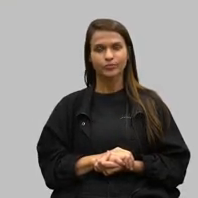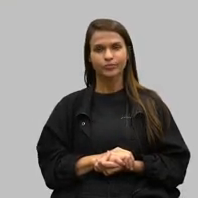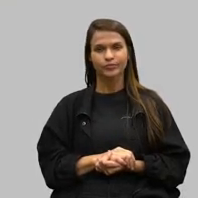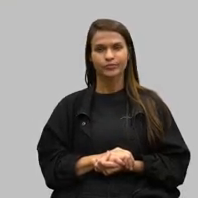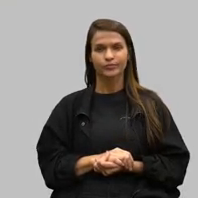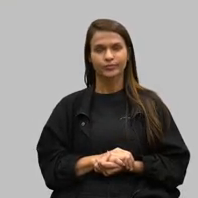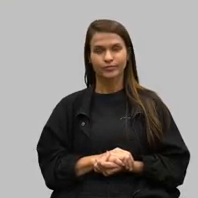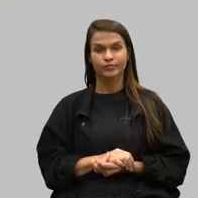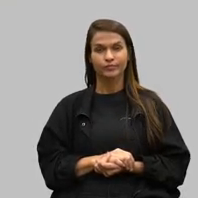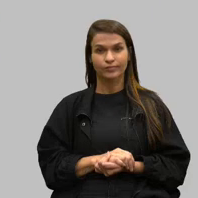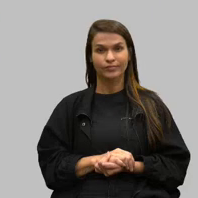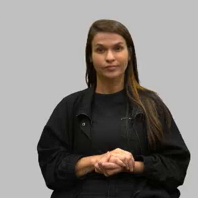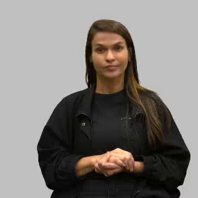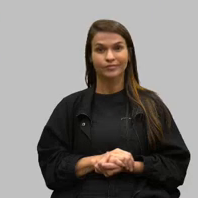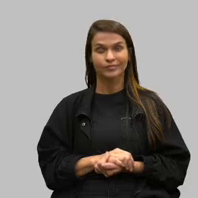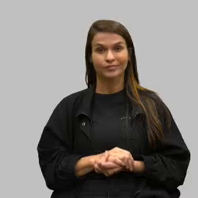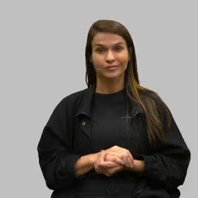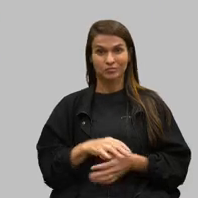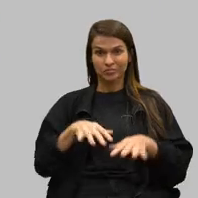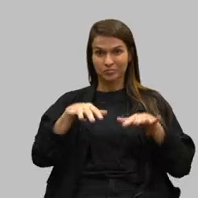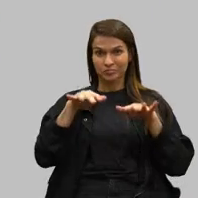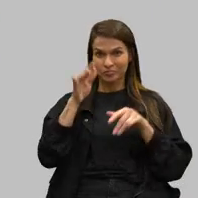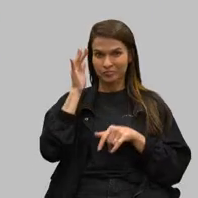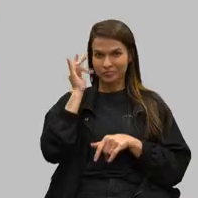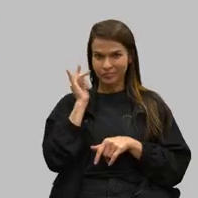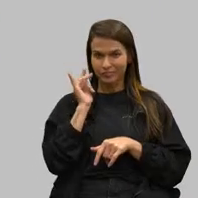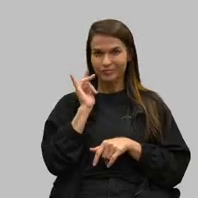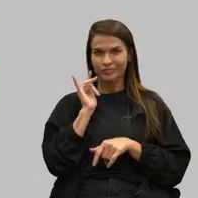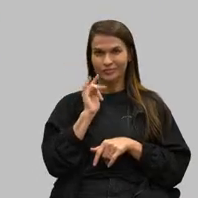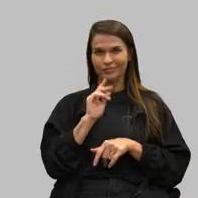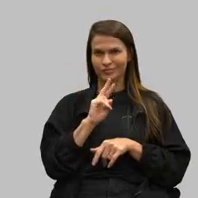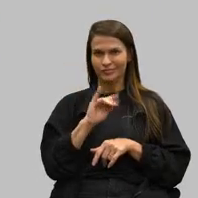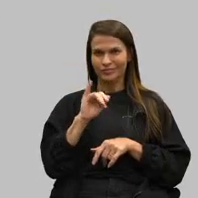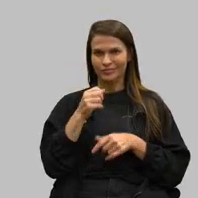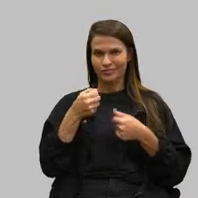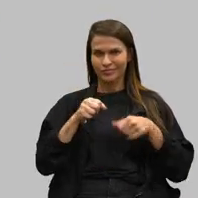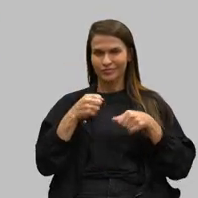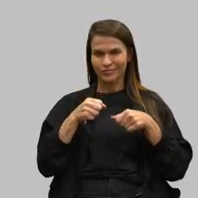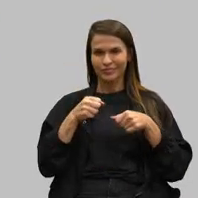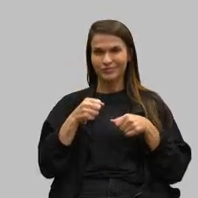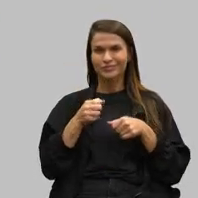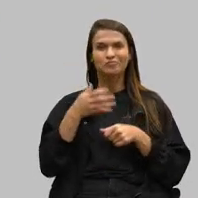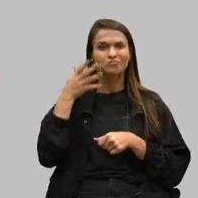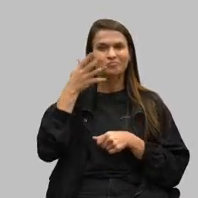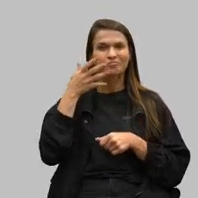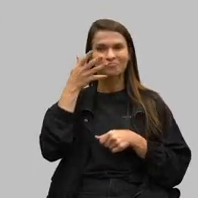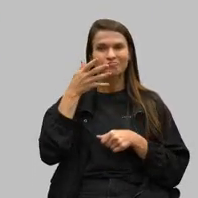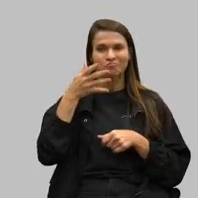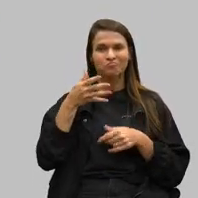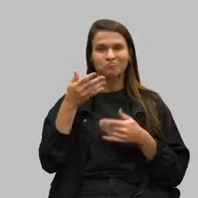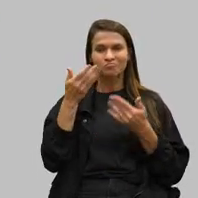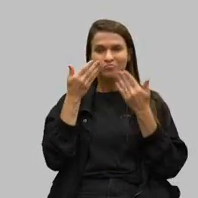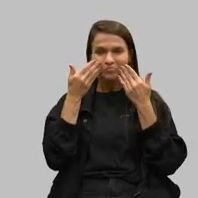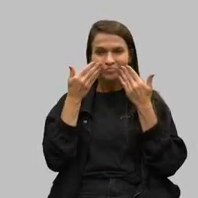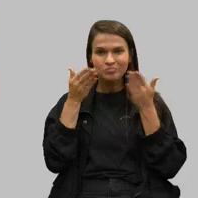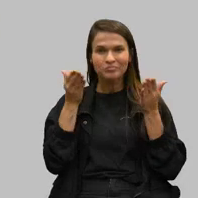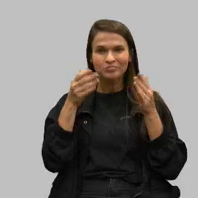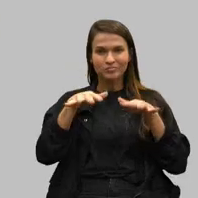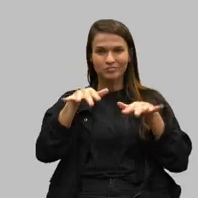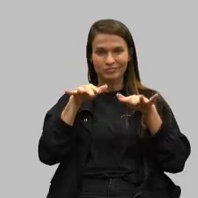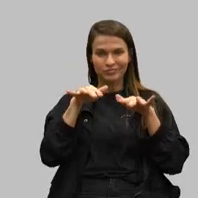E marca uma audiência com ele amanhã para saber se vai pagar ou não, para não precisar de falar publicamente aqui. Até dia 5, o Arlen vai saber tudo.